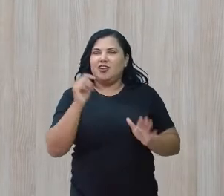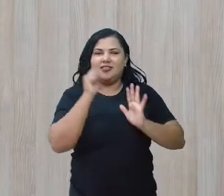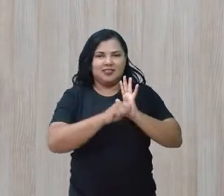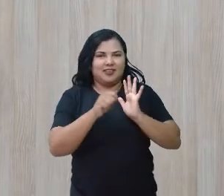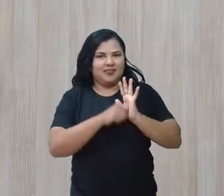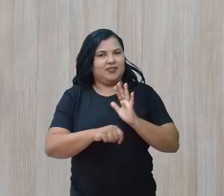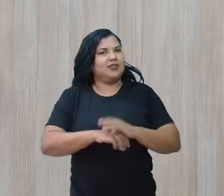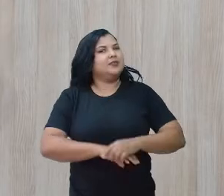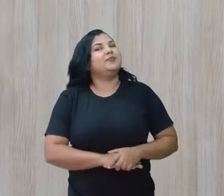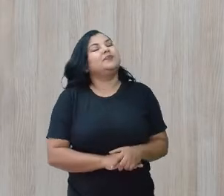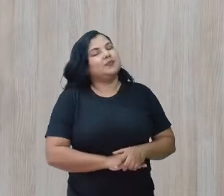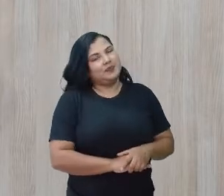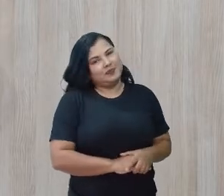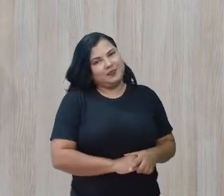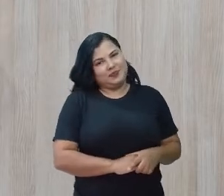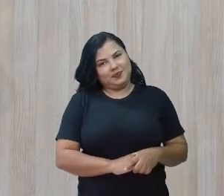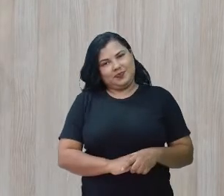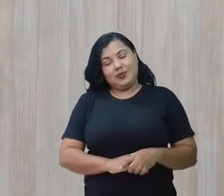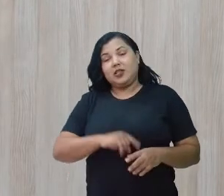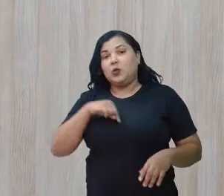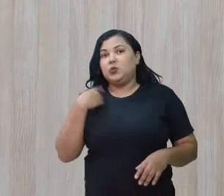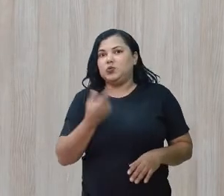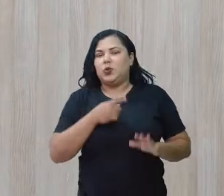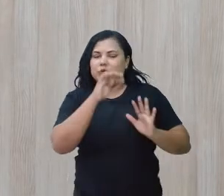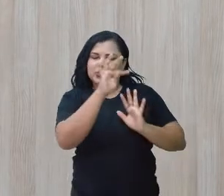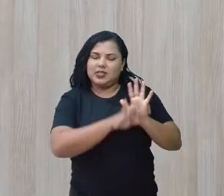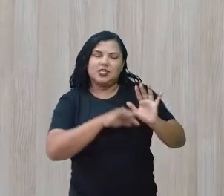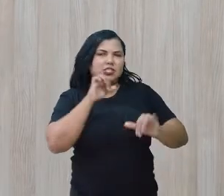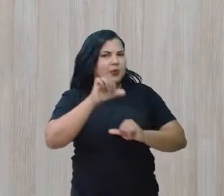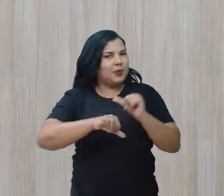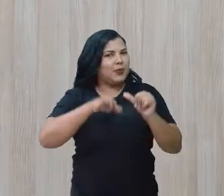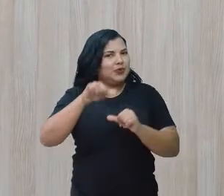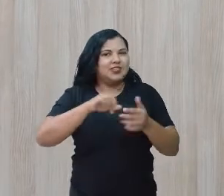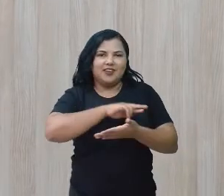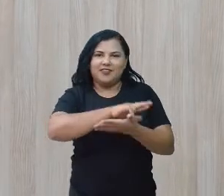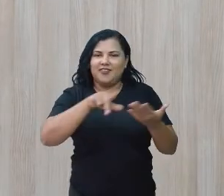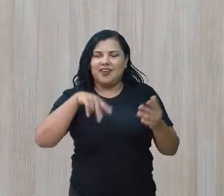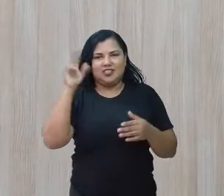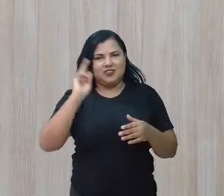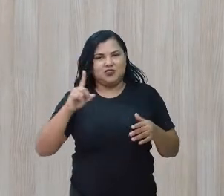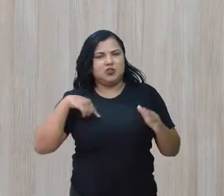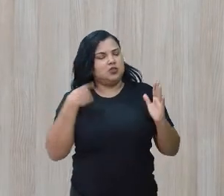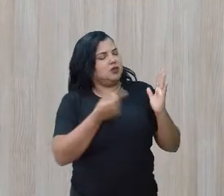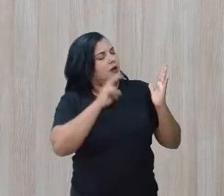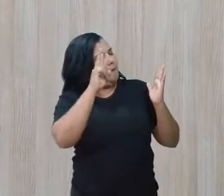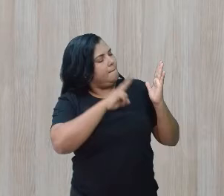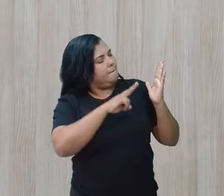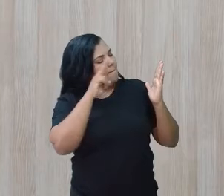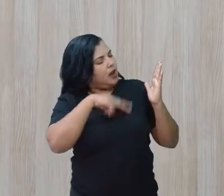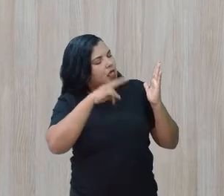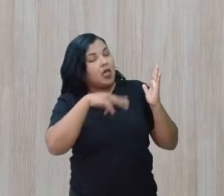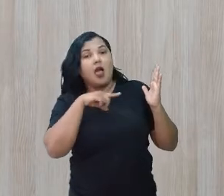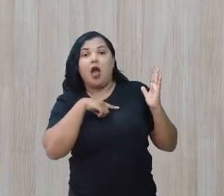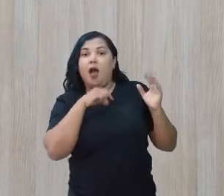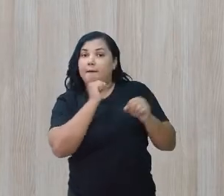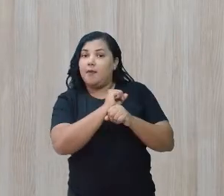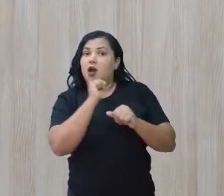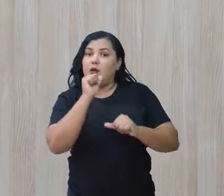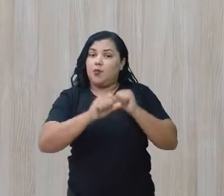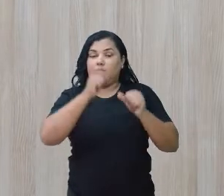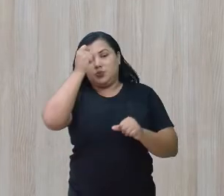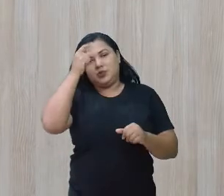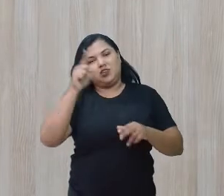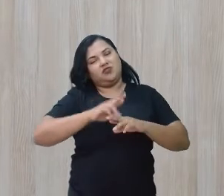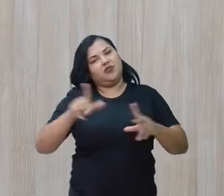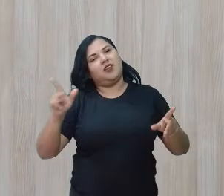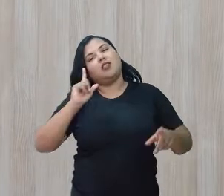repente até o nosso mesmo. O nosso texto se modifica tantas vezes quando a gente para reler o que a gente produziu. Então, por isso que é